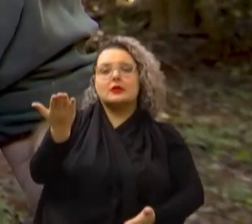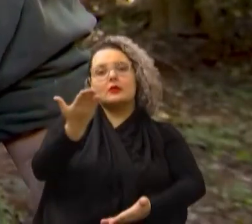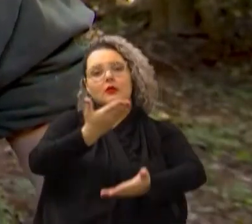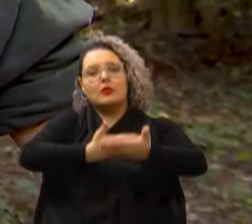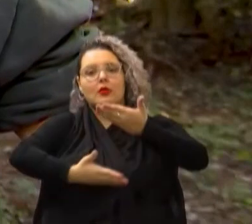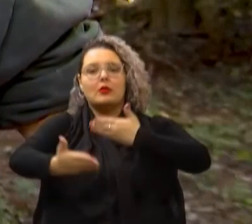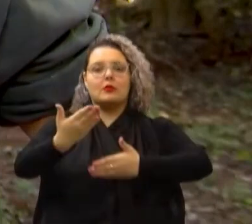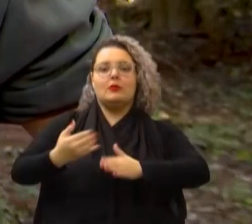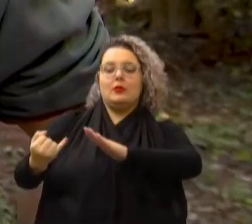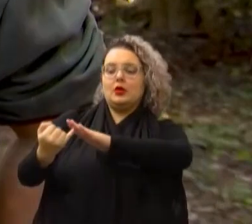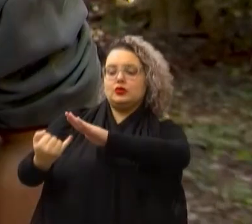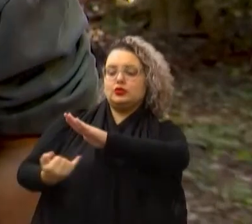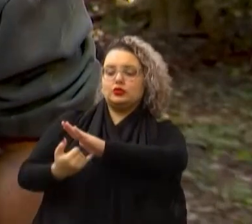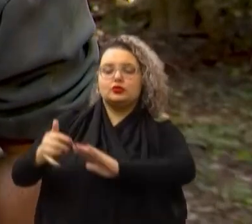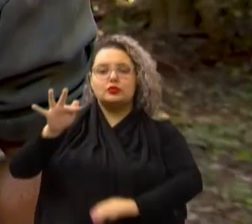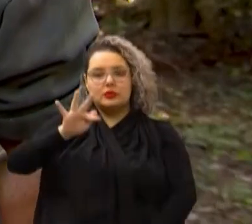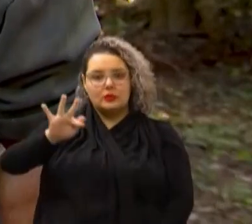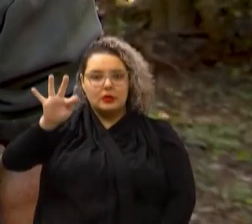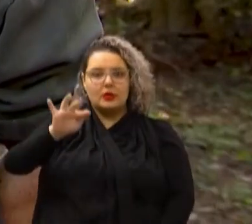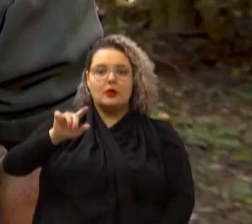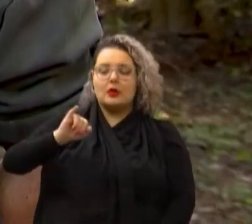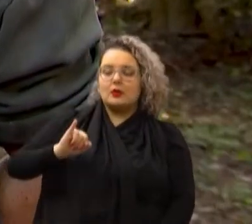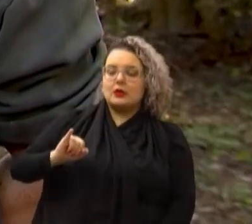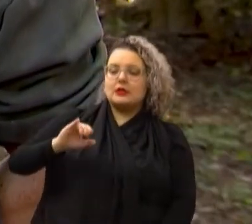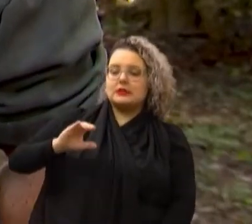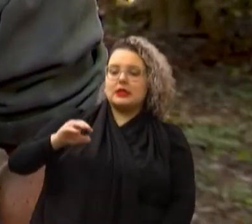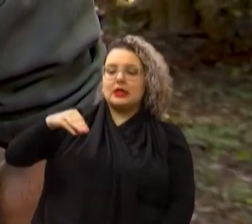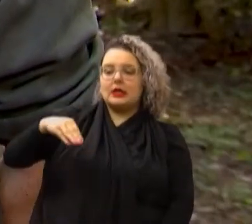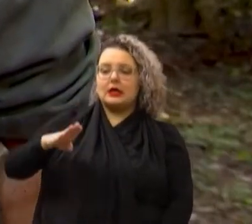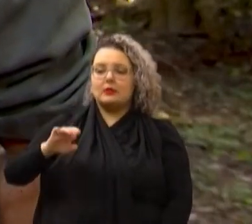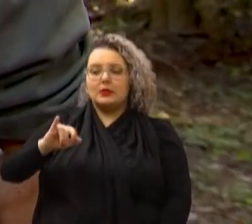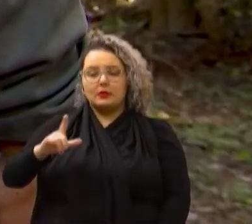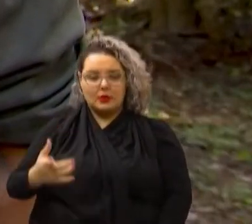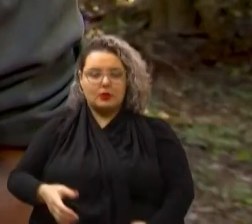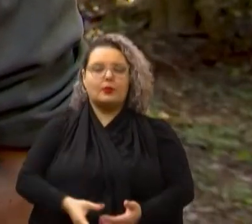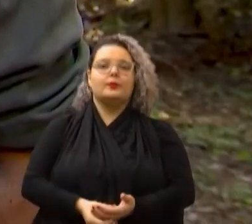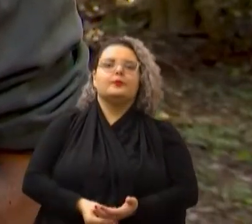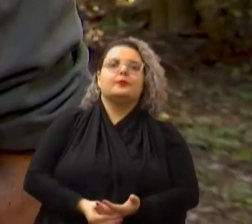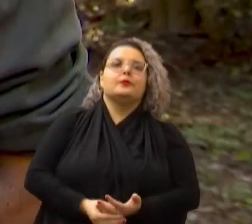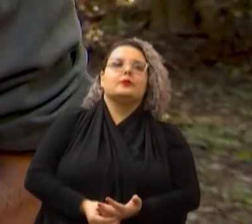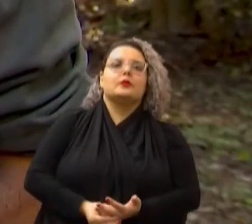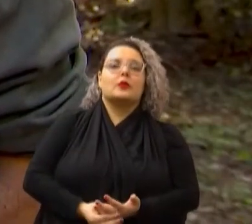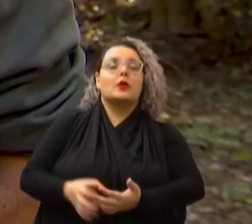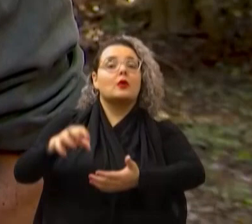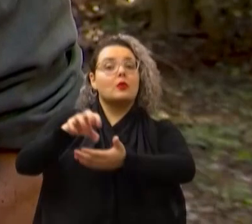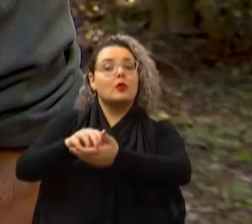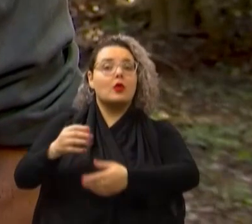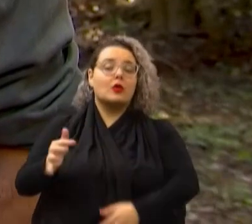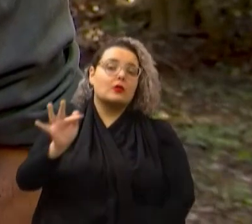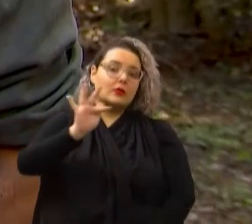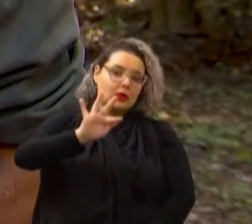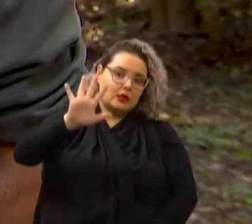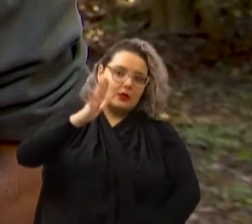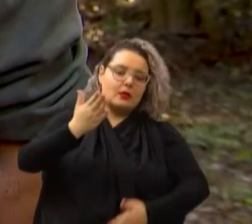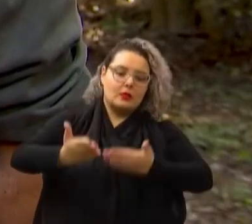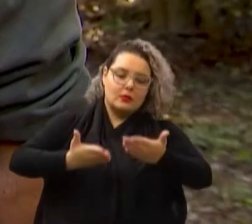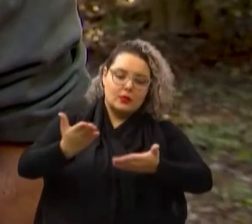União, uma instituição federal, que no caso é o ICMBio, que é o órgão federal que administra